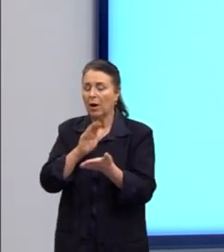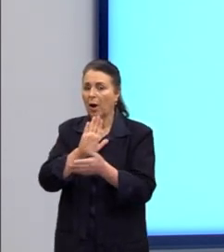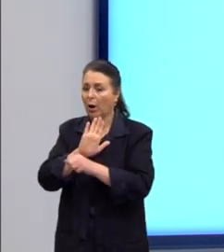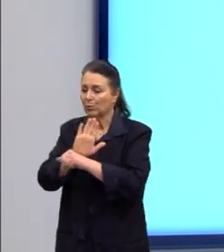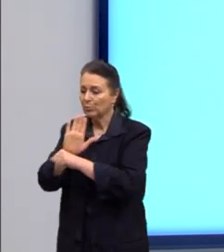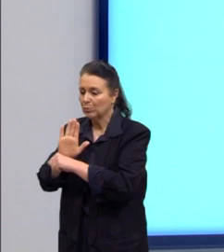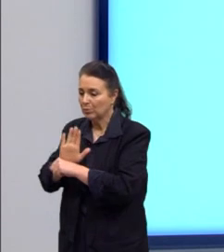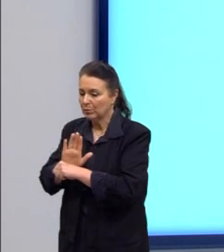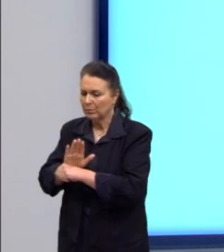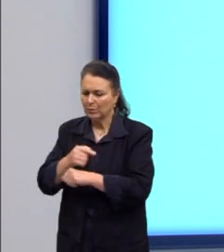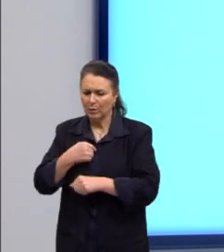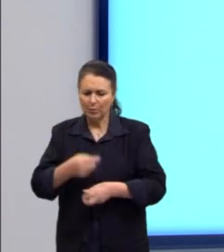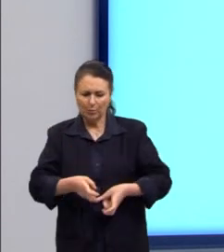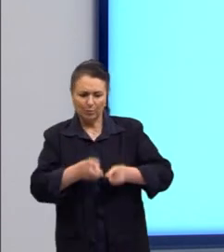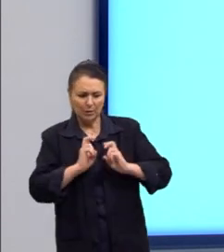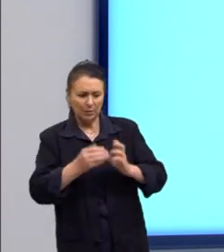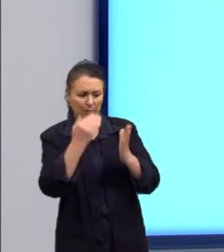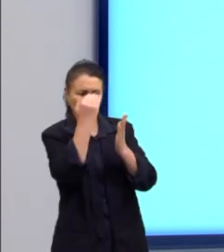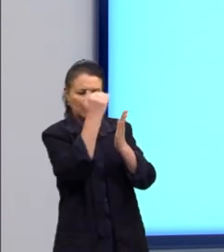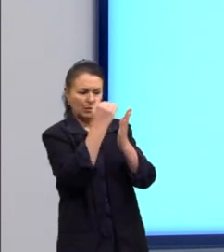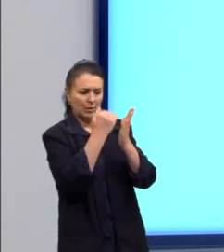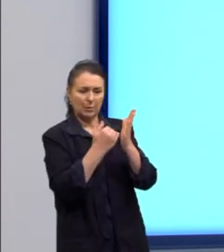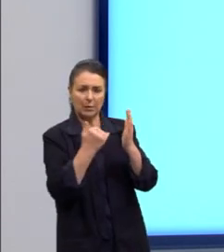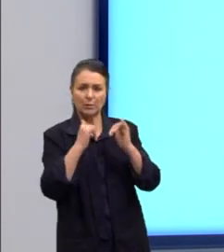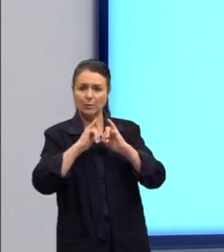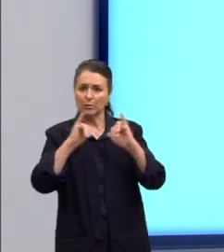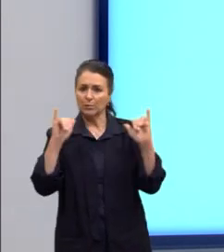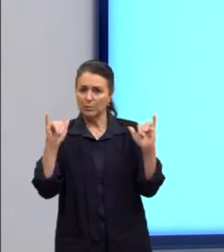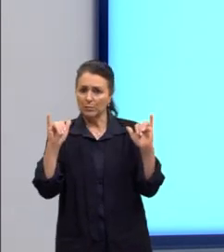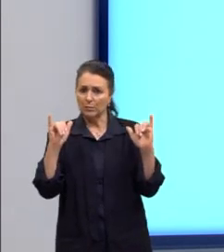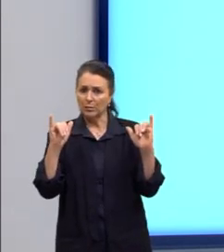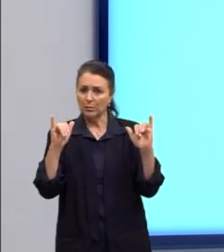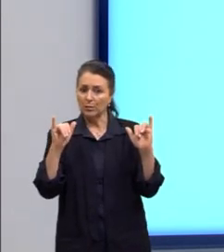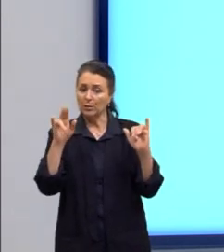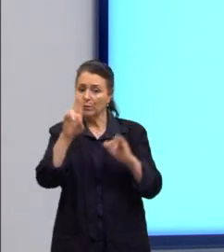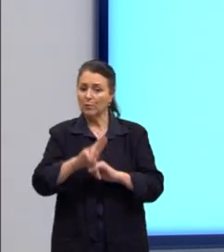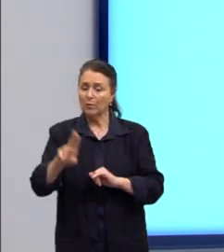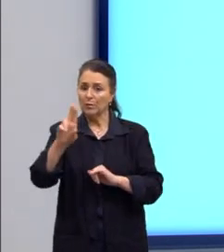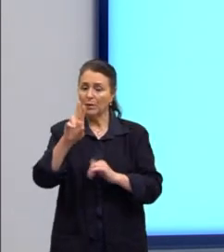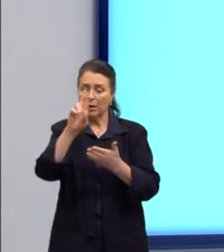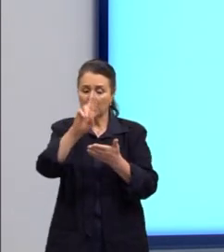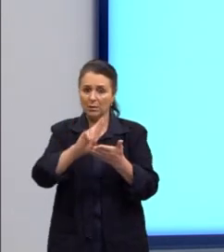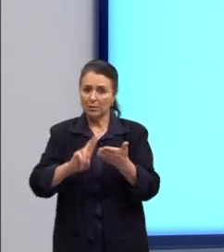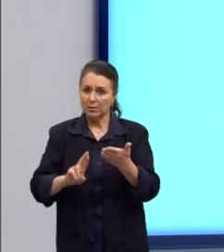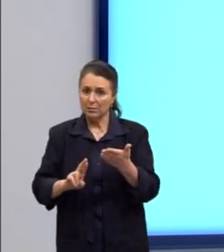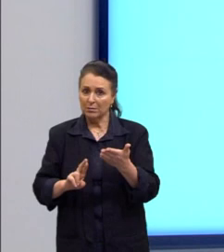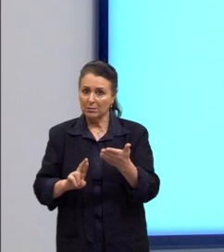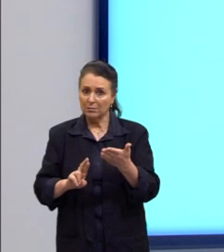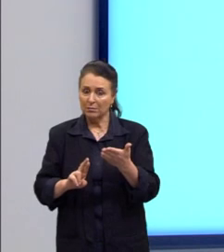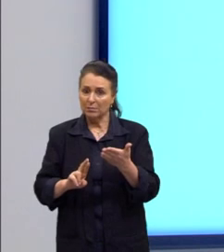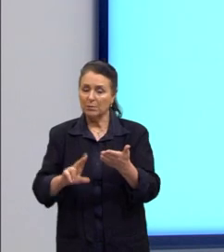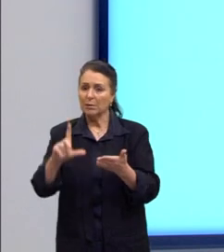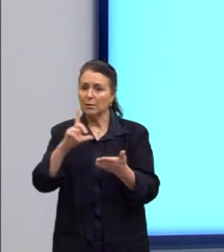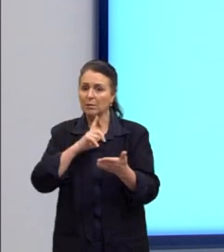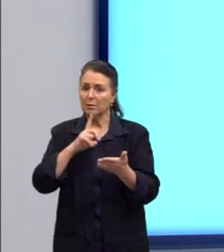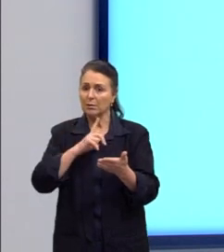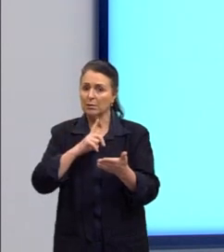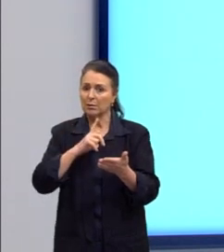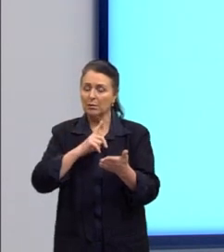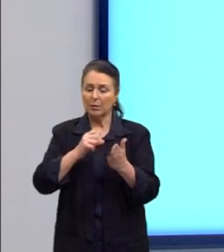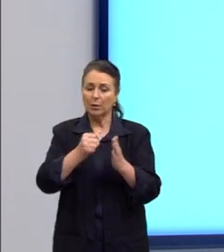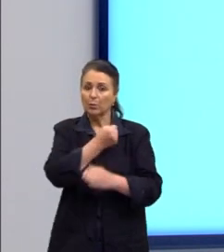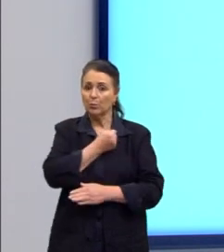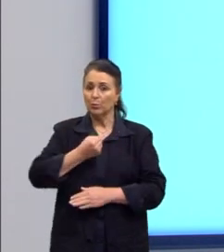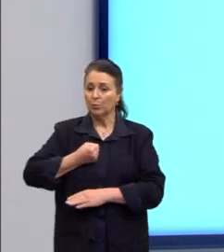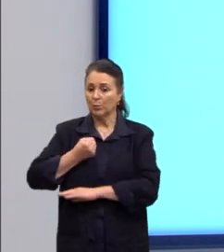para eu perceber as etapas informativas que eu devo usar na redação e nós temos o nosso número